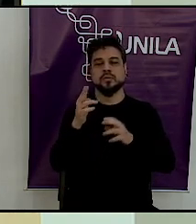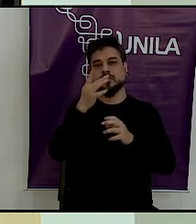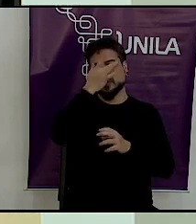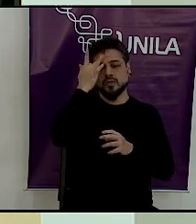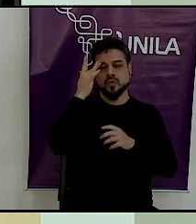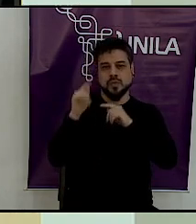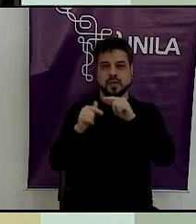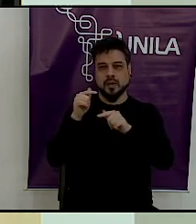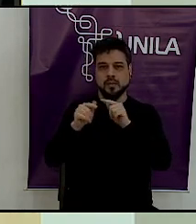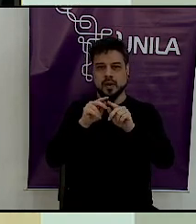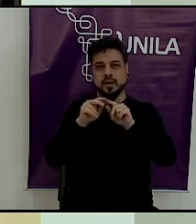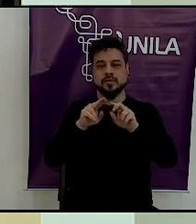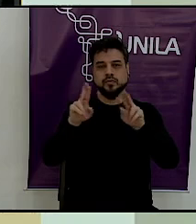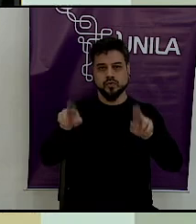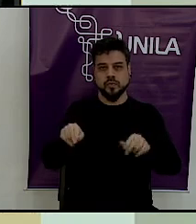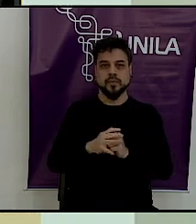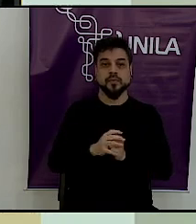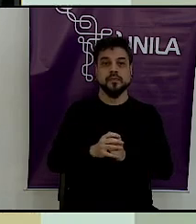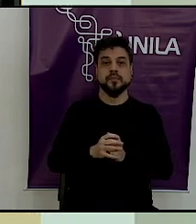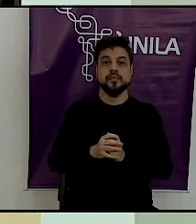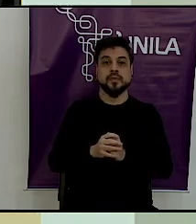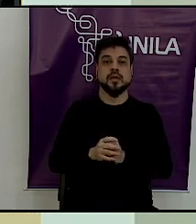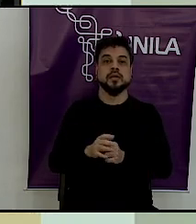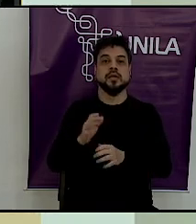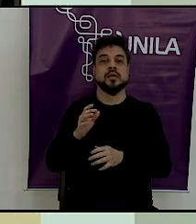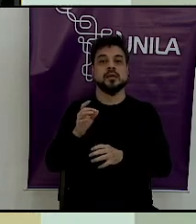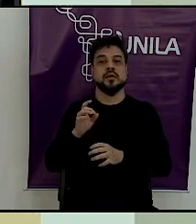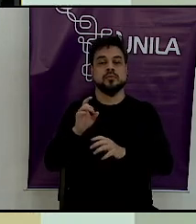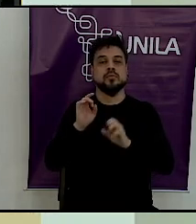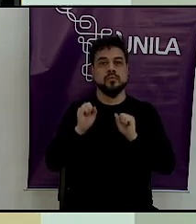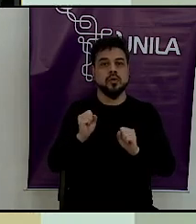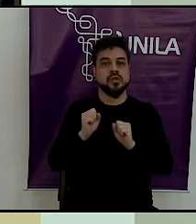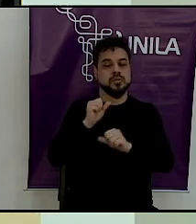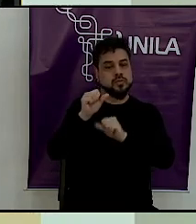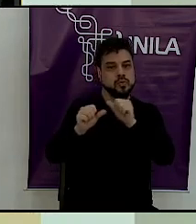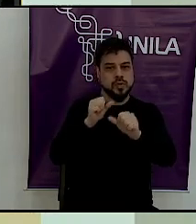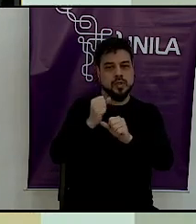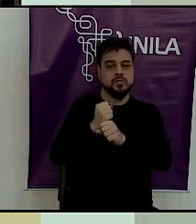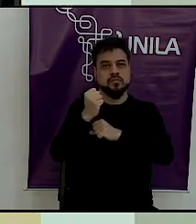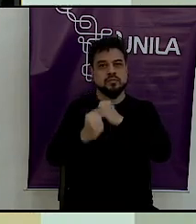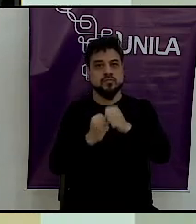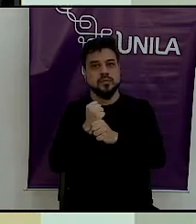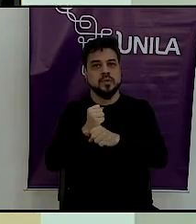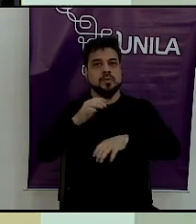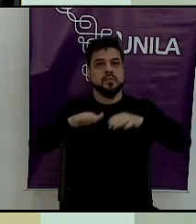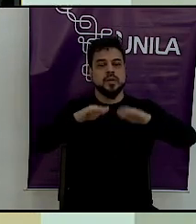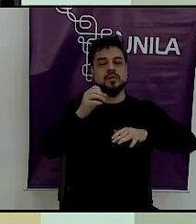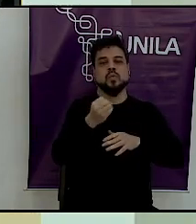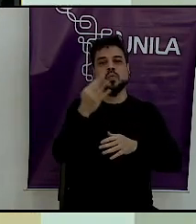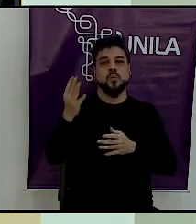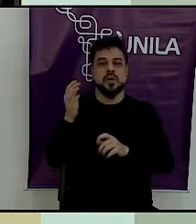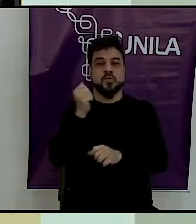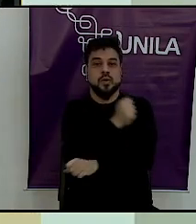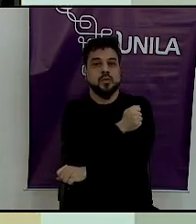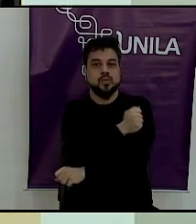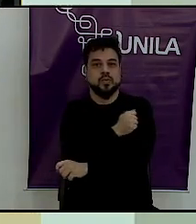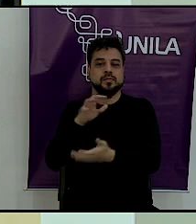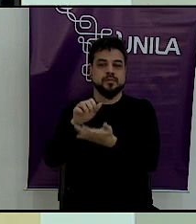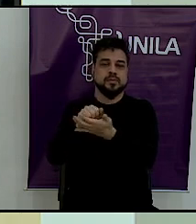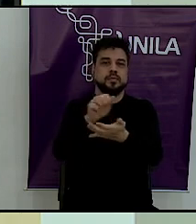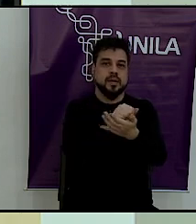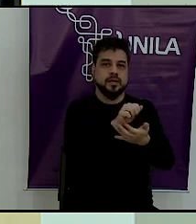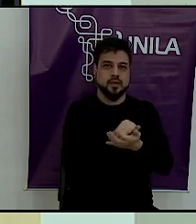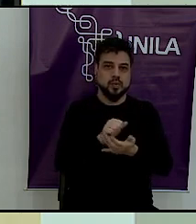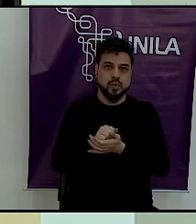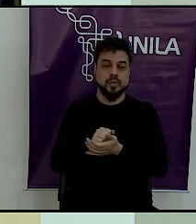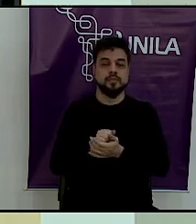Então, o valor entre os institutos ele pode mudar de um ano para outro em função da mudança do número de alunos entre os